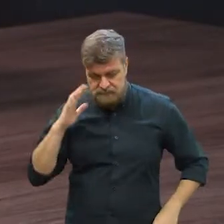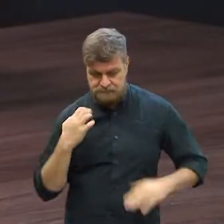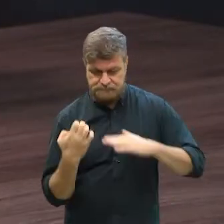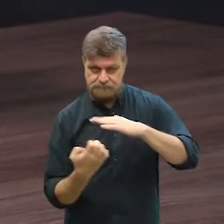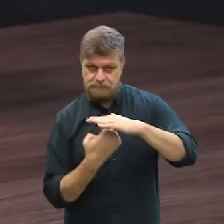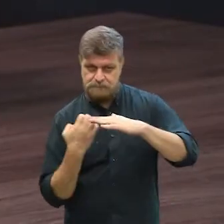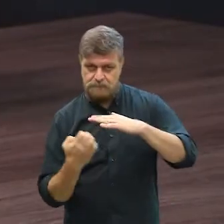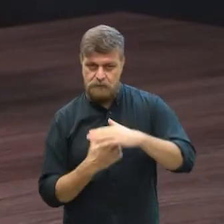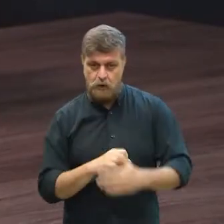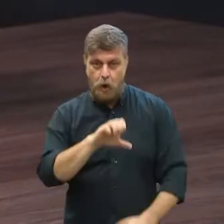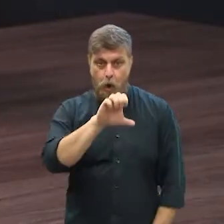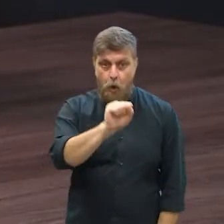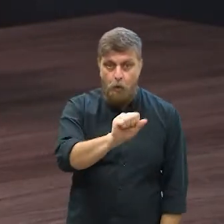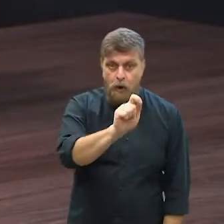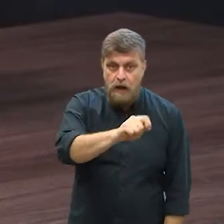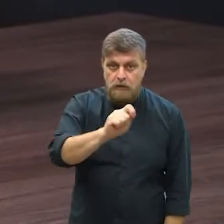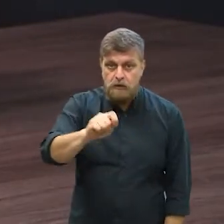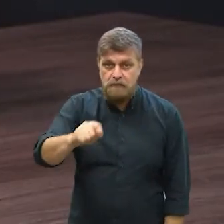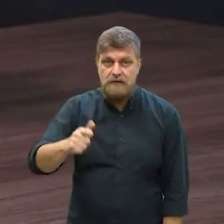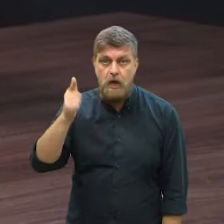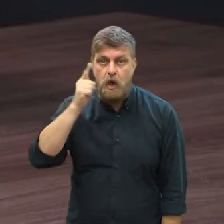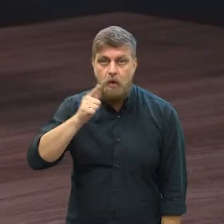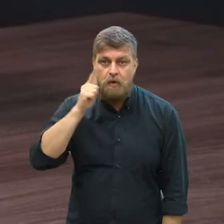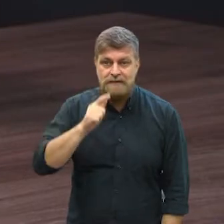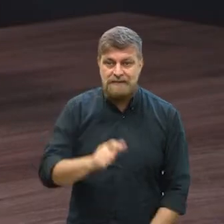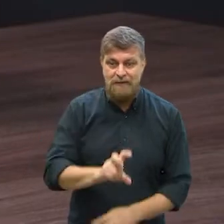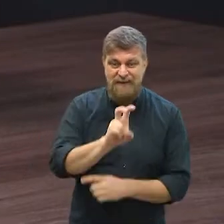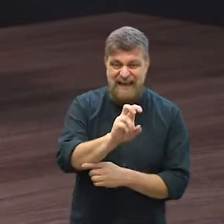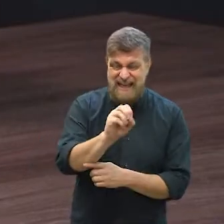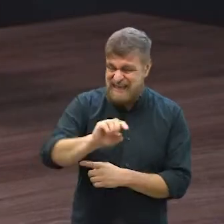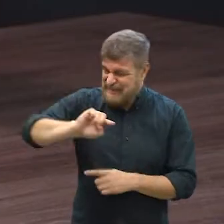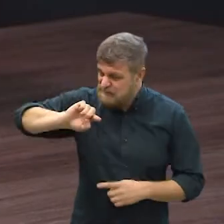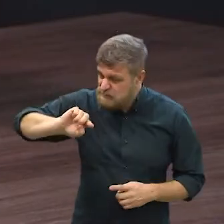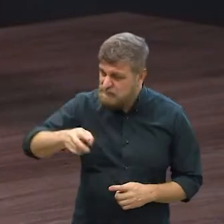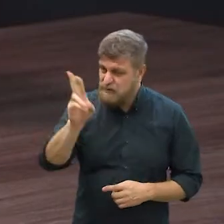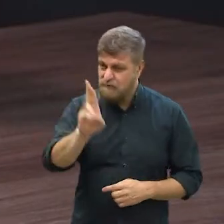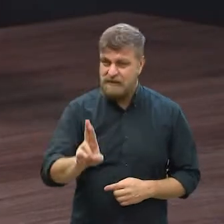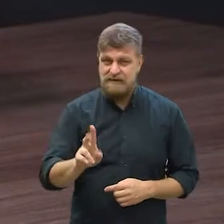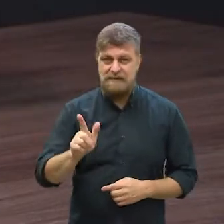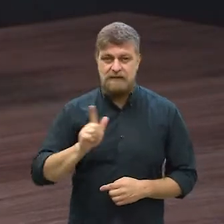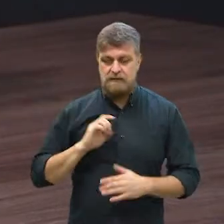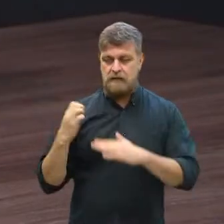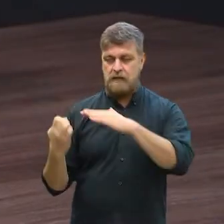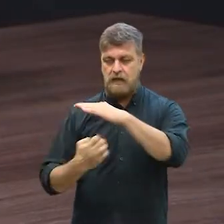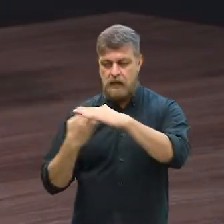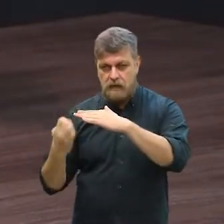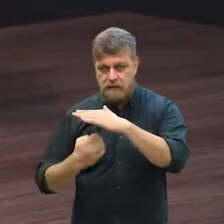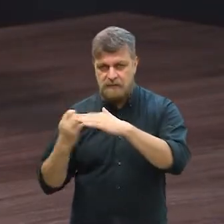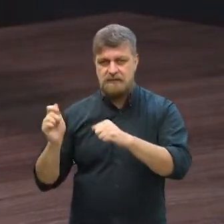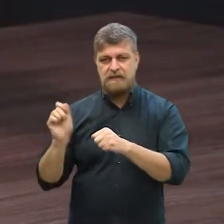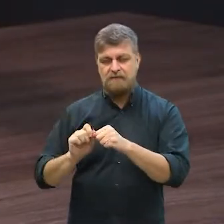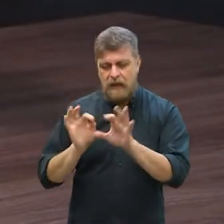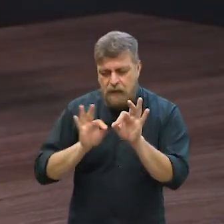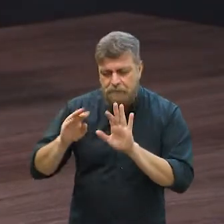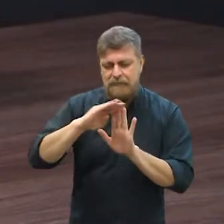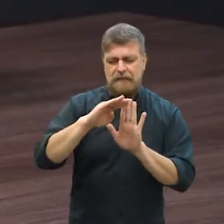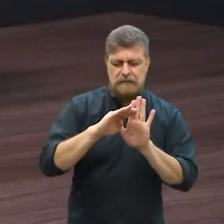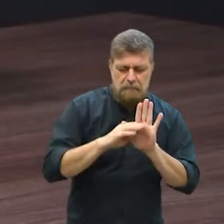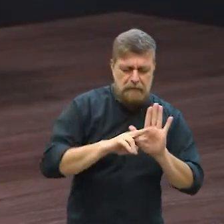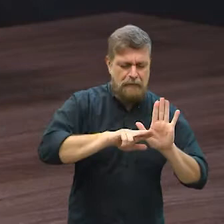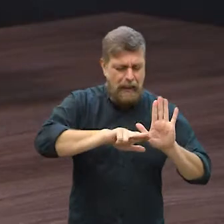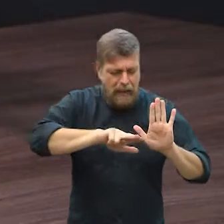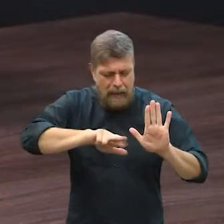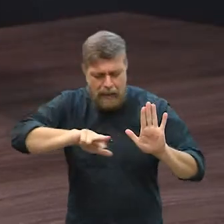empresa que em 8 meses fatura R$ 500.000, sendo que a gente tem empresas que fazem muitos